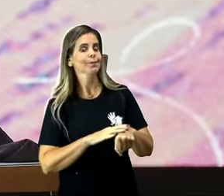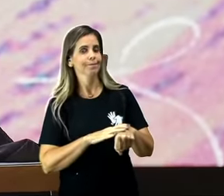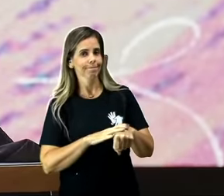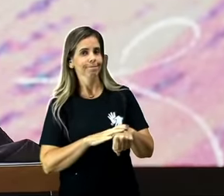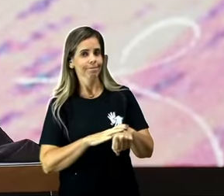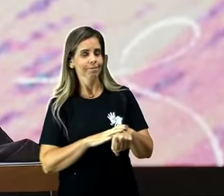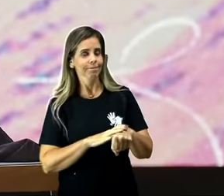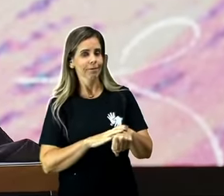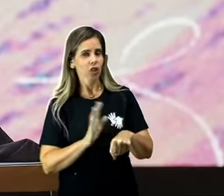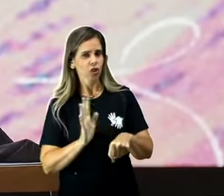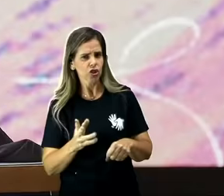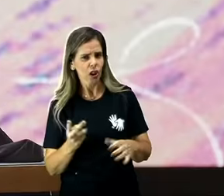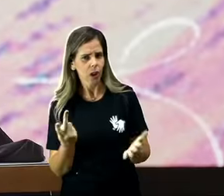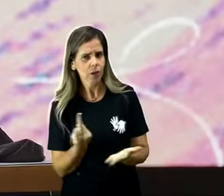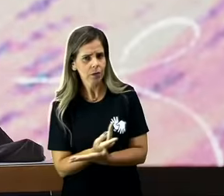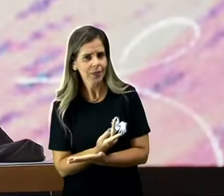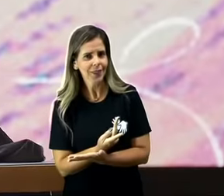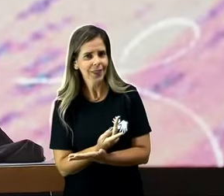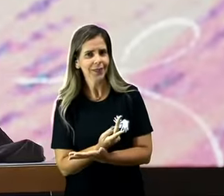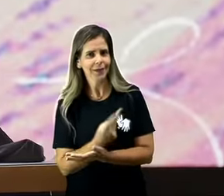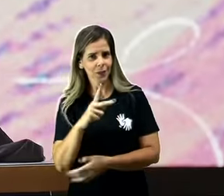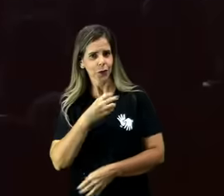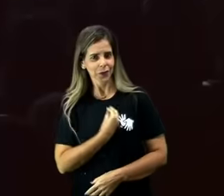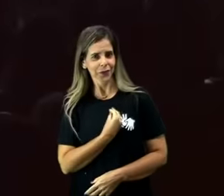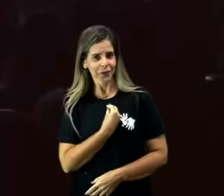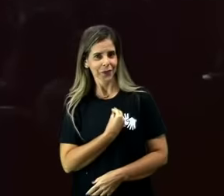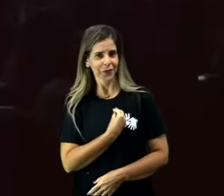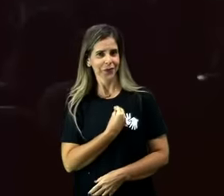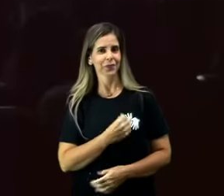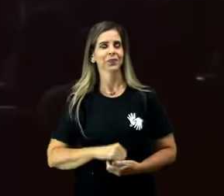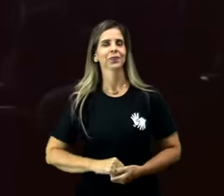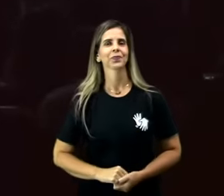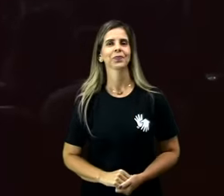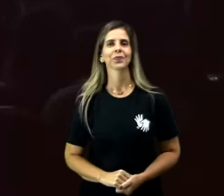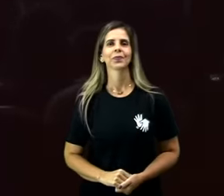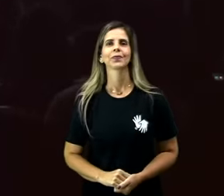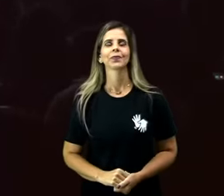mão e dizer: pastor, você não está sozinho. Obrigado, gente.